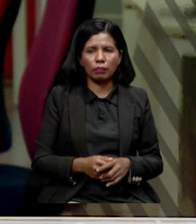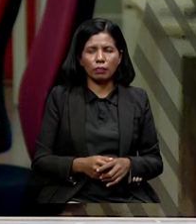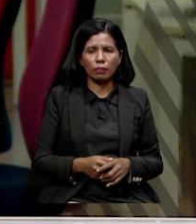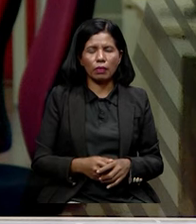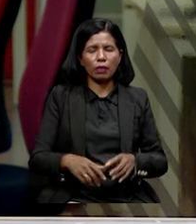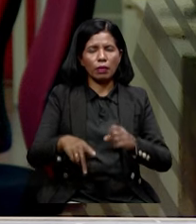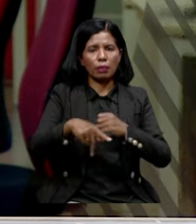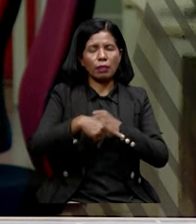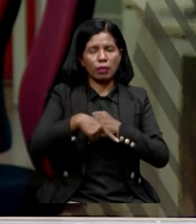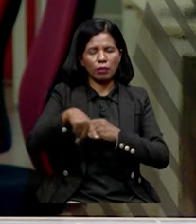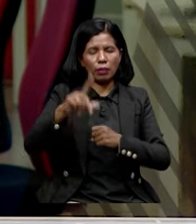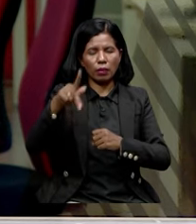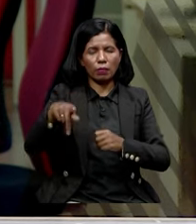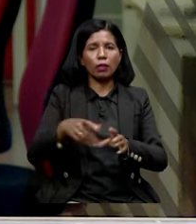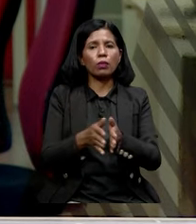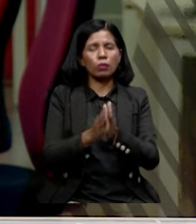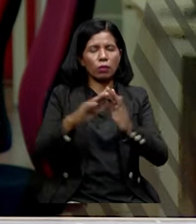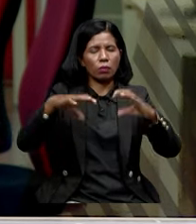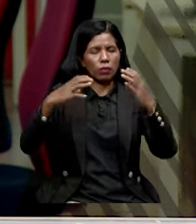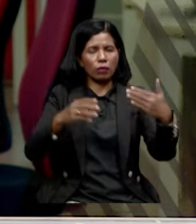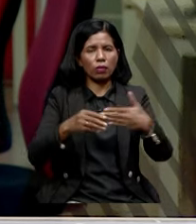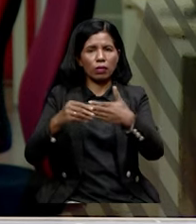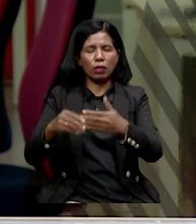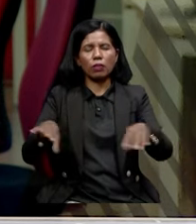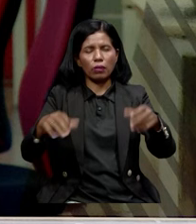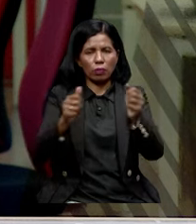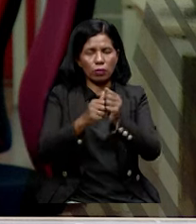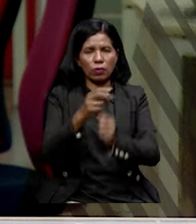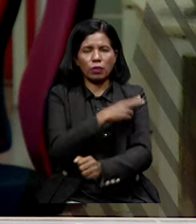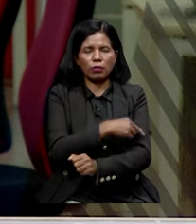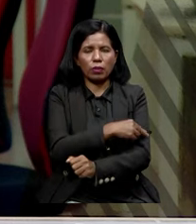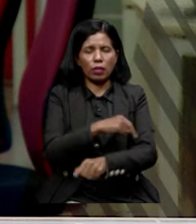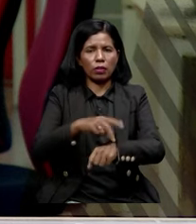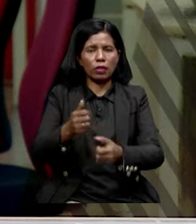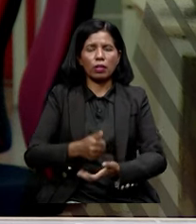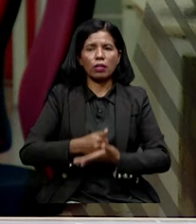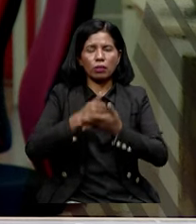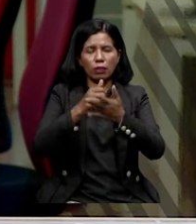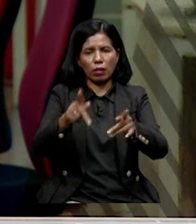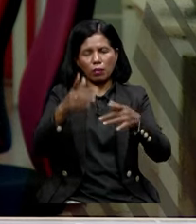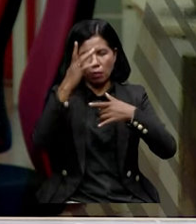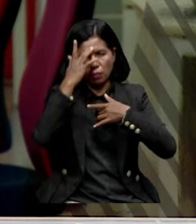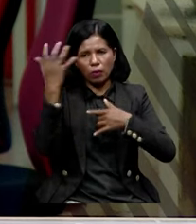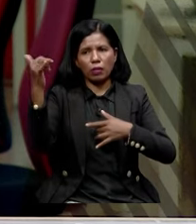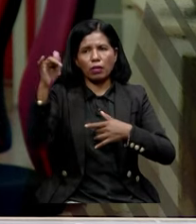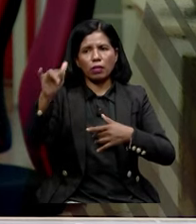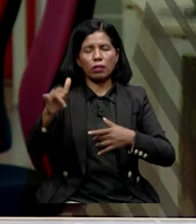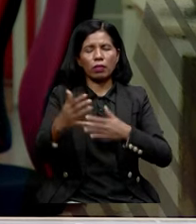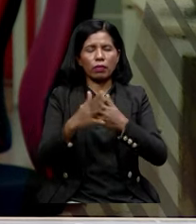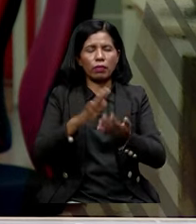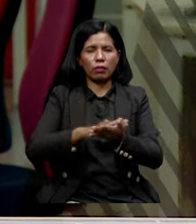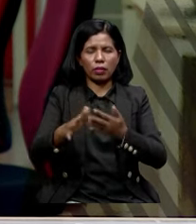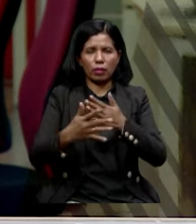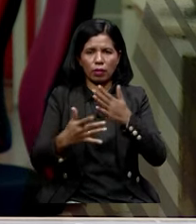Mangkara PLP khusus komisan organisador atau koordena hospital nasional hori fasilita transporte ba pasienti SNB Fasiran.